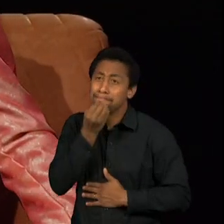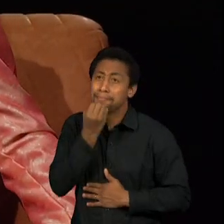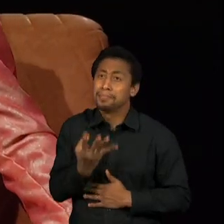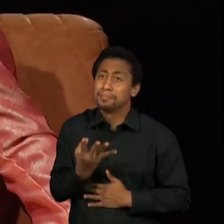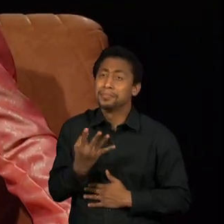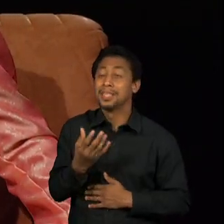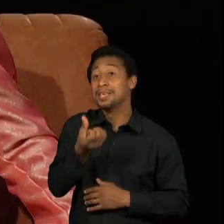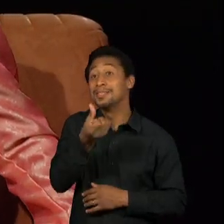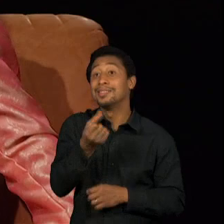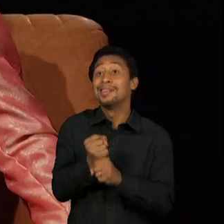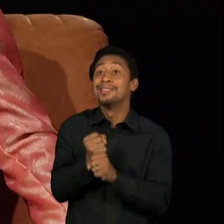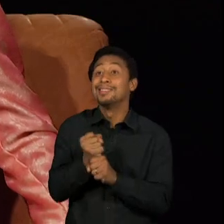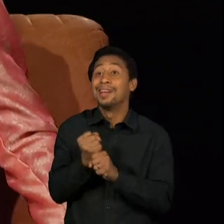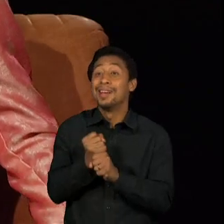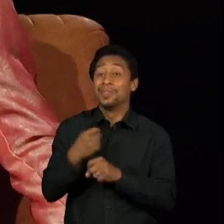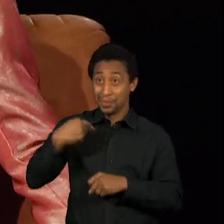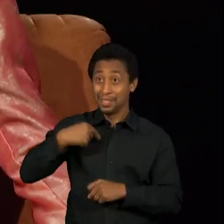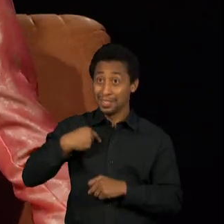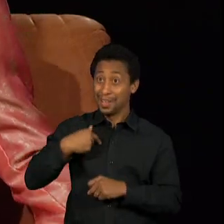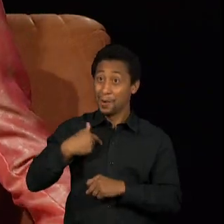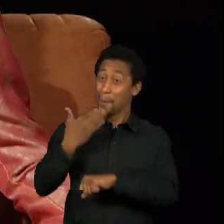Como monja.